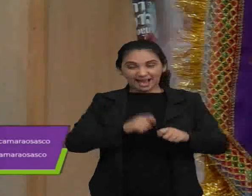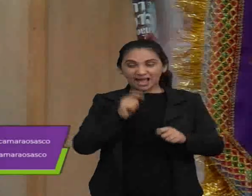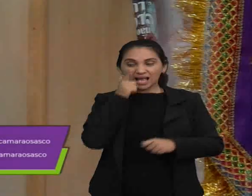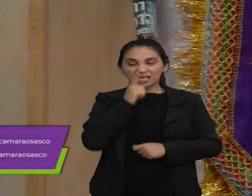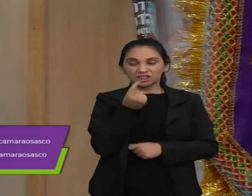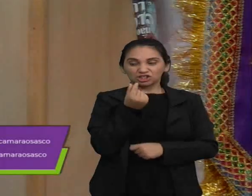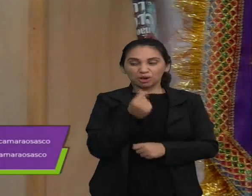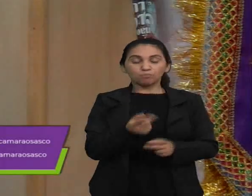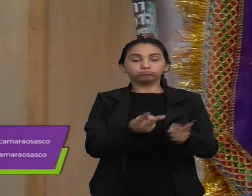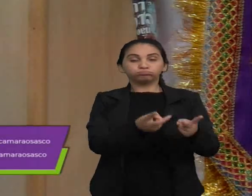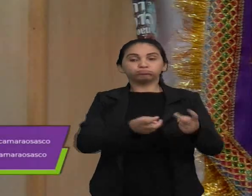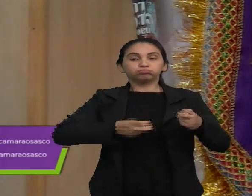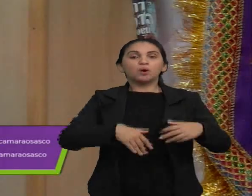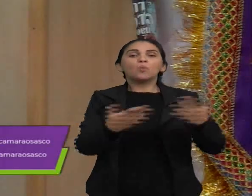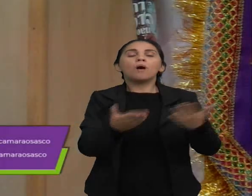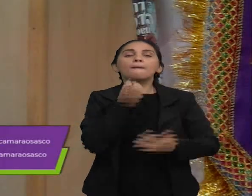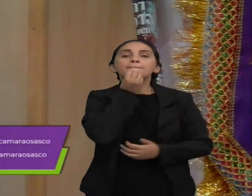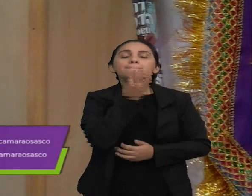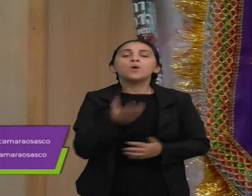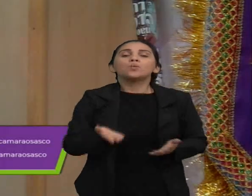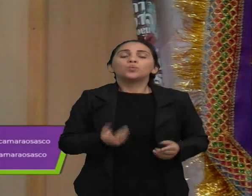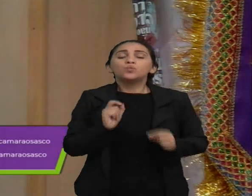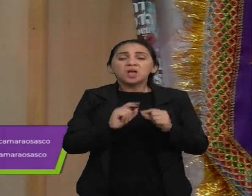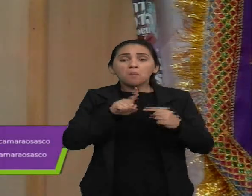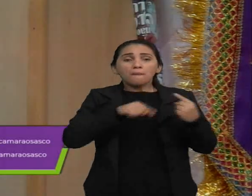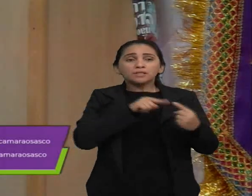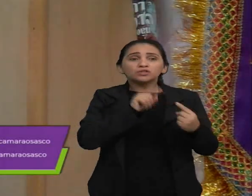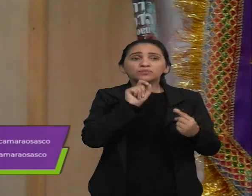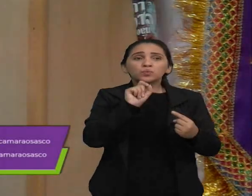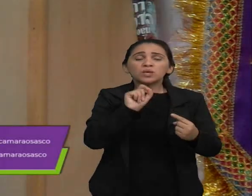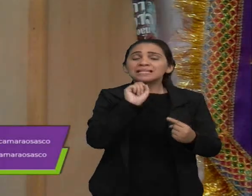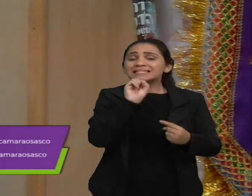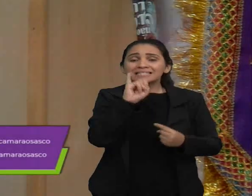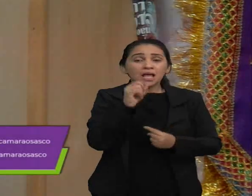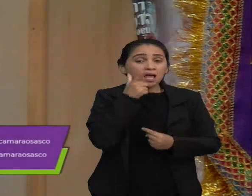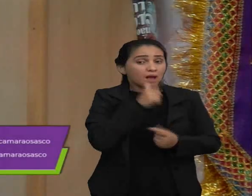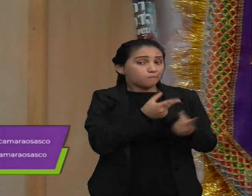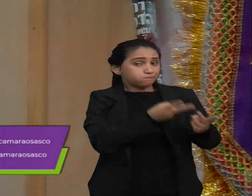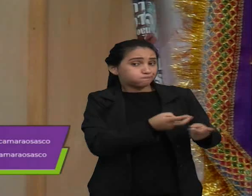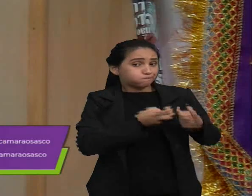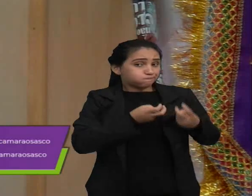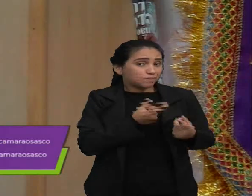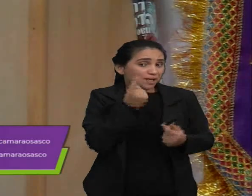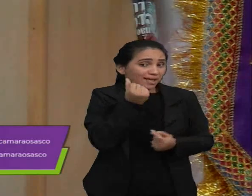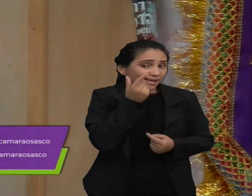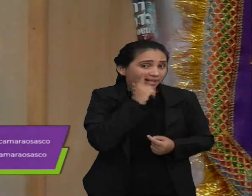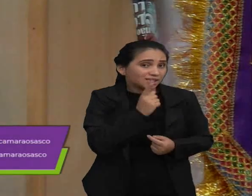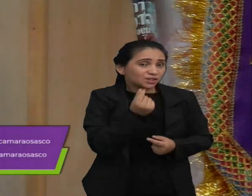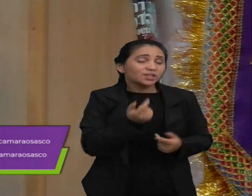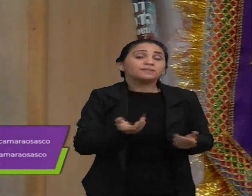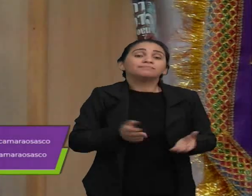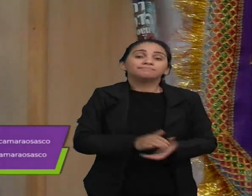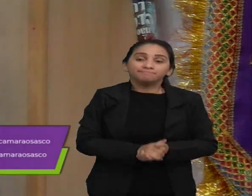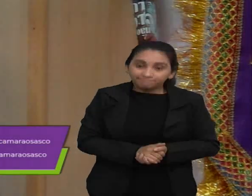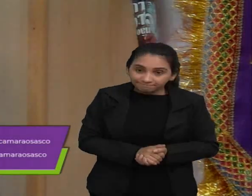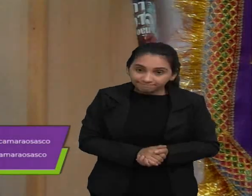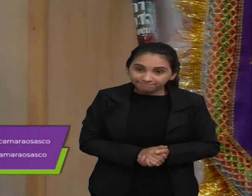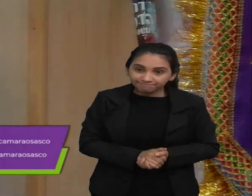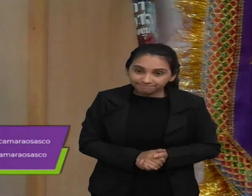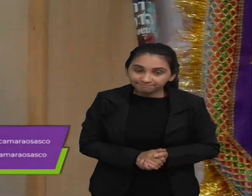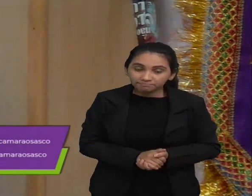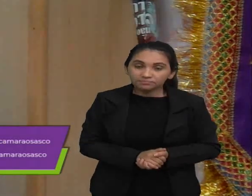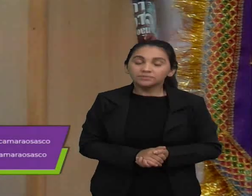Estado lucra qual que é o objetivo disso se não beneficiar empresários isso